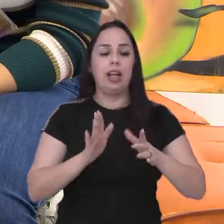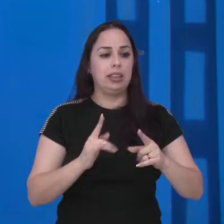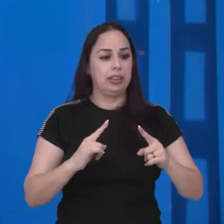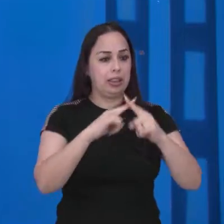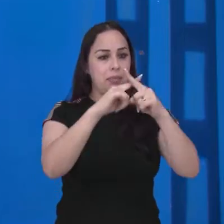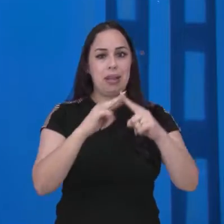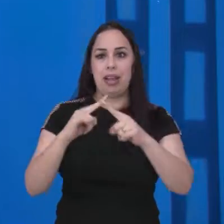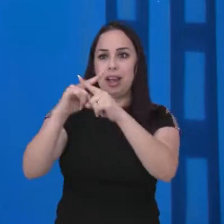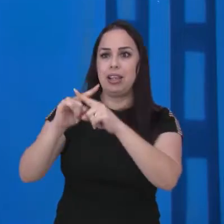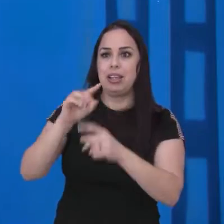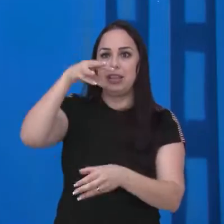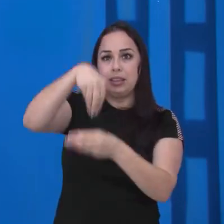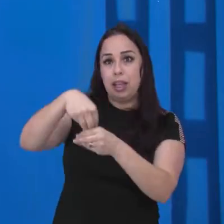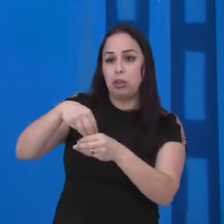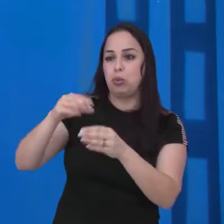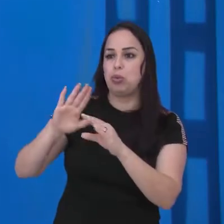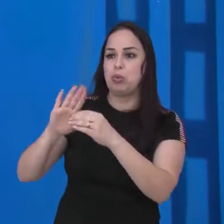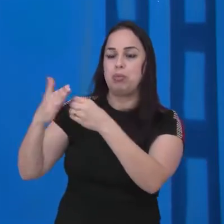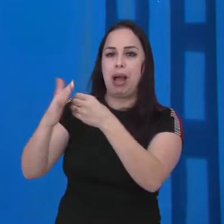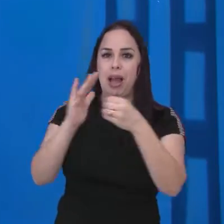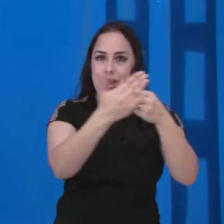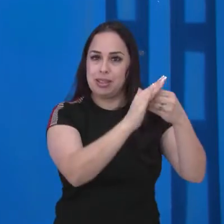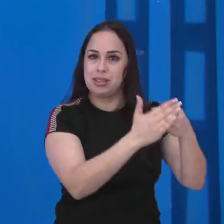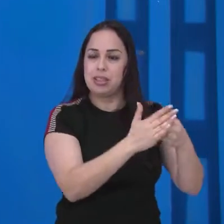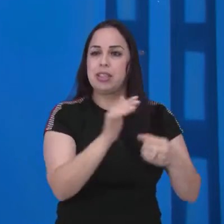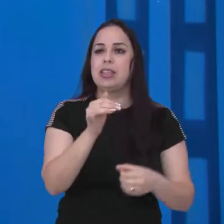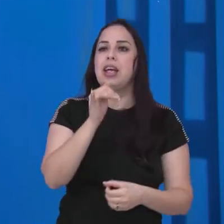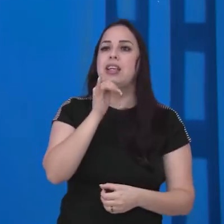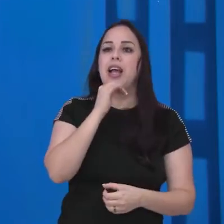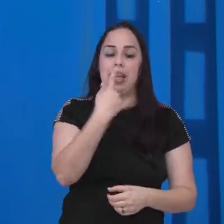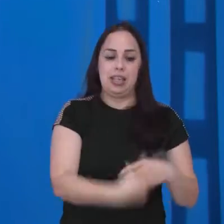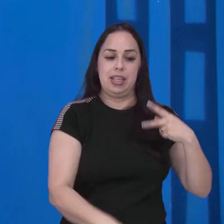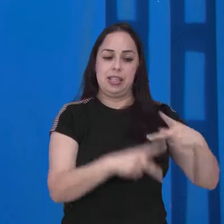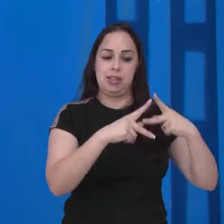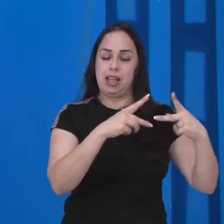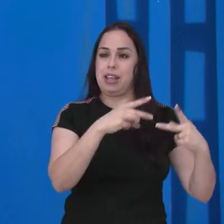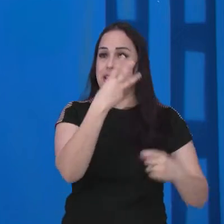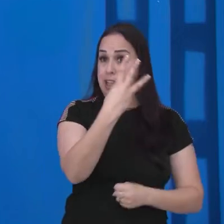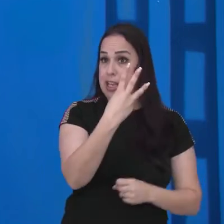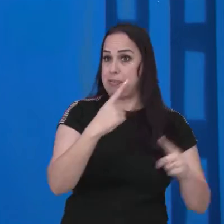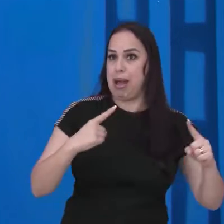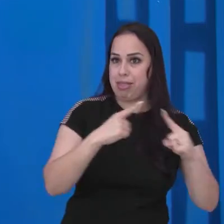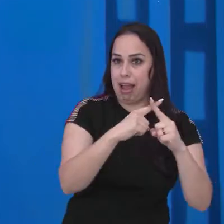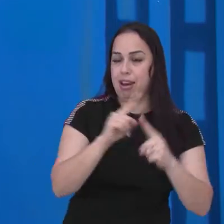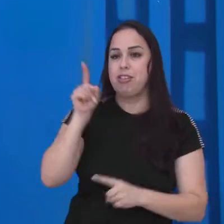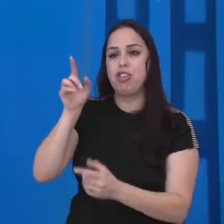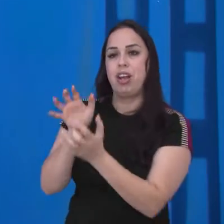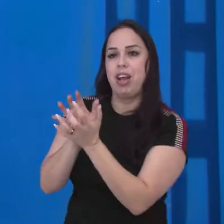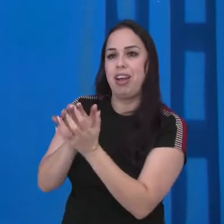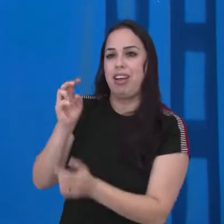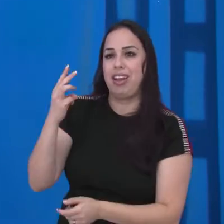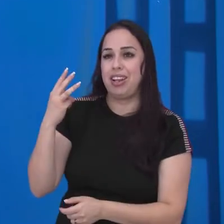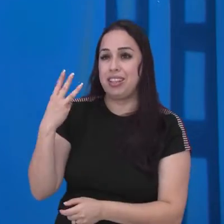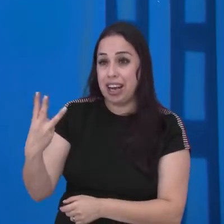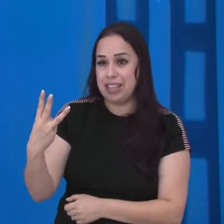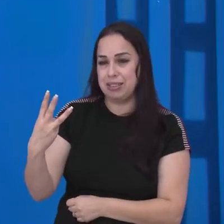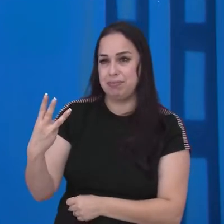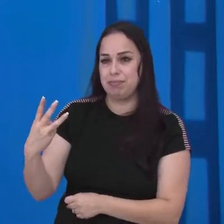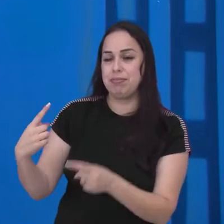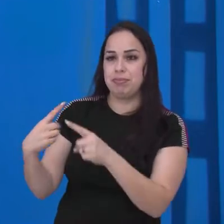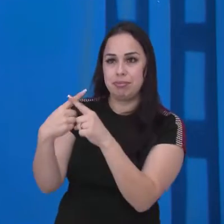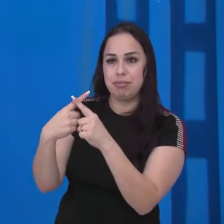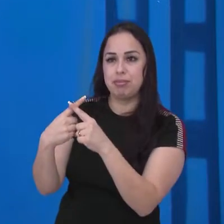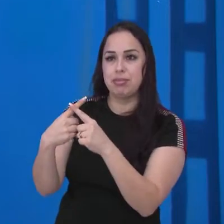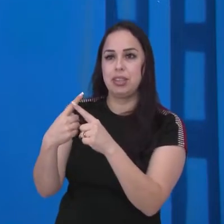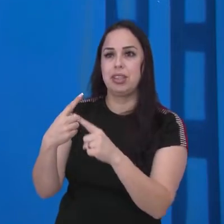caso das batalhas de MC, já nos seus bairros, né? Então aqui em São José tem 8 batalhas, em Jacareí tem 3, era 4 com a Batalha dos Cílios, mas a